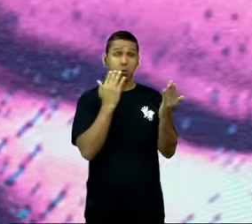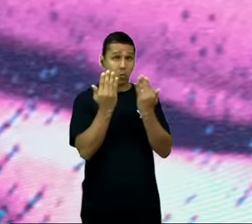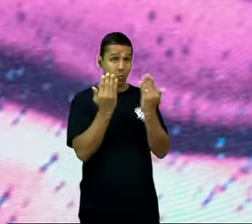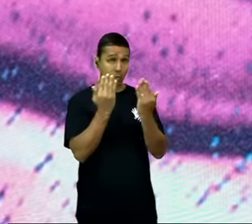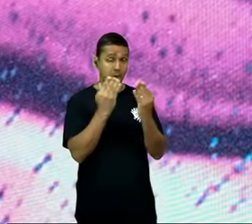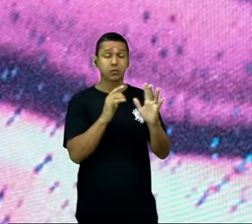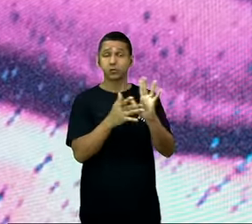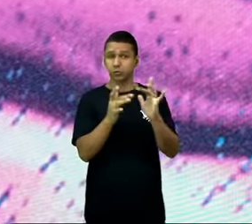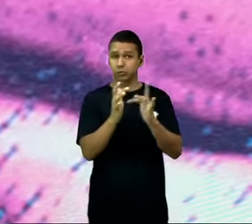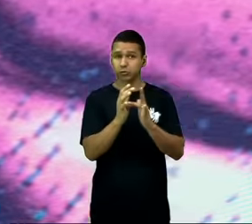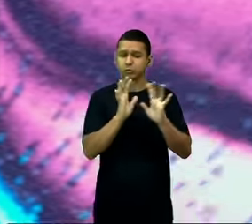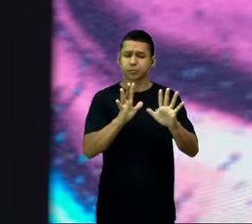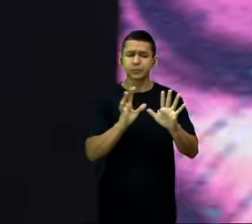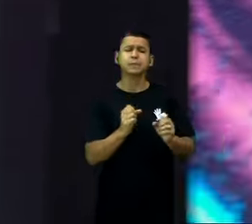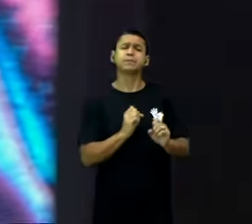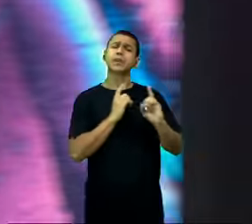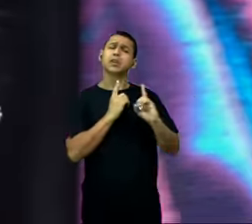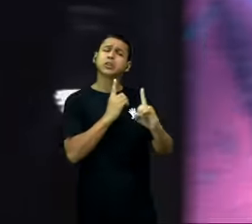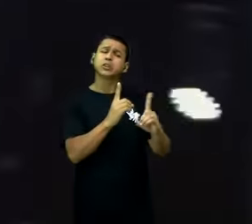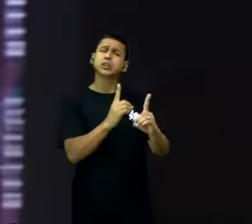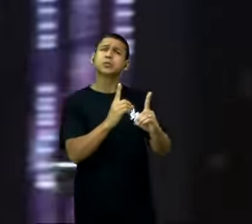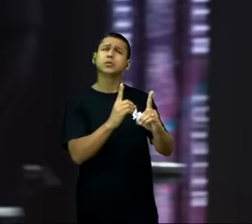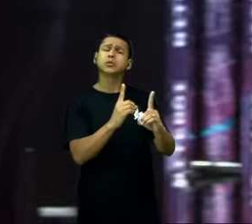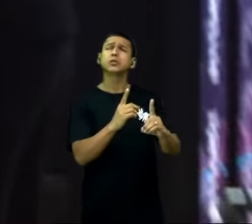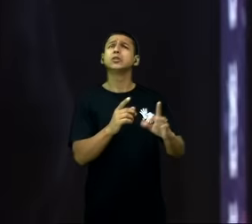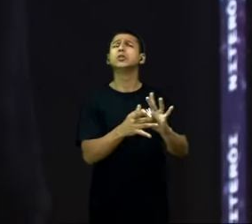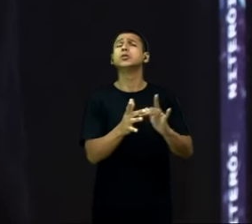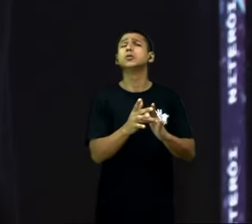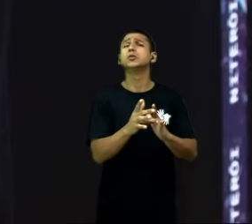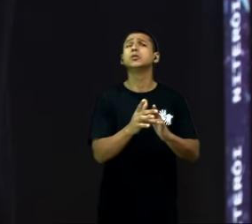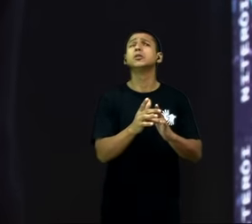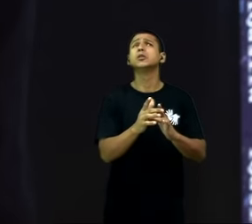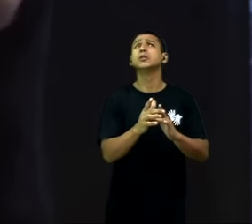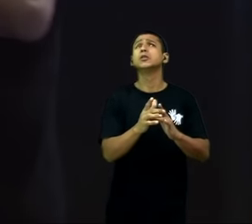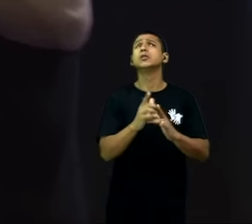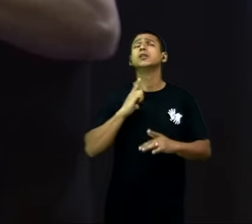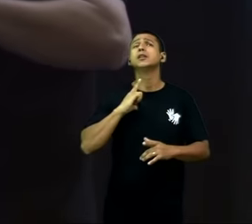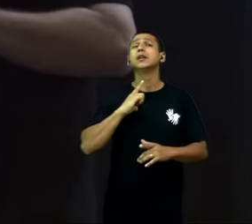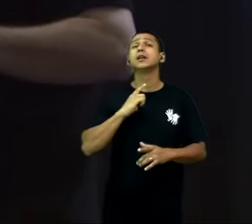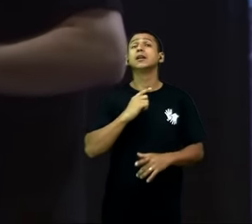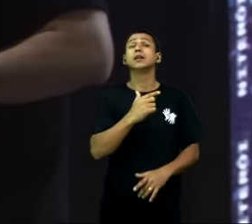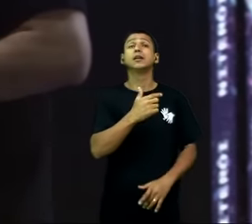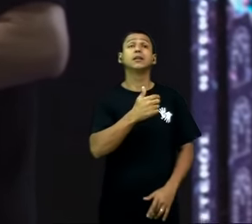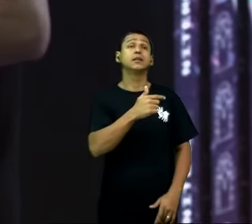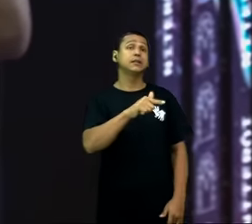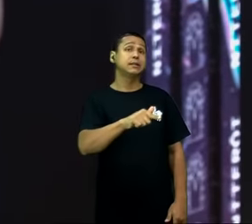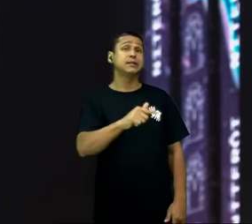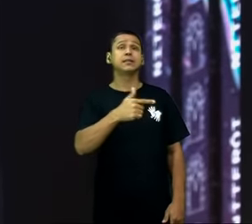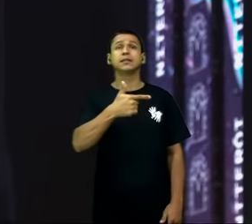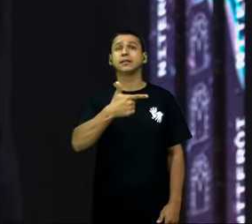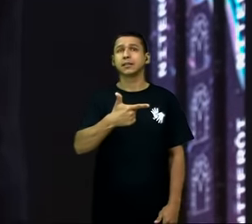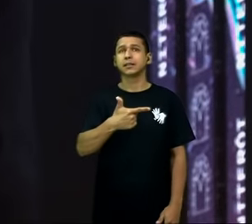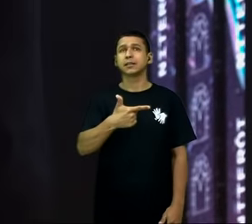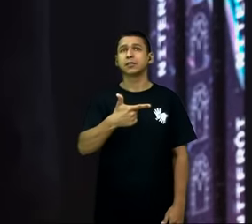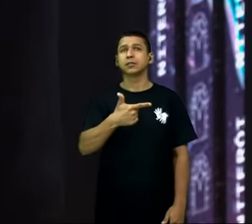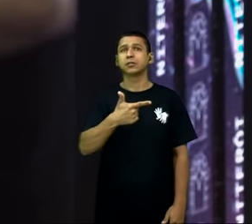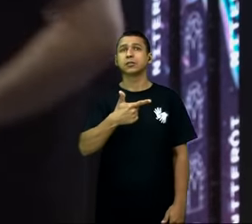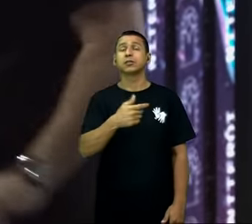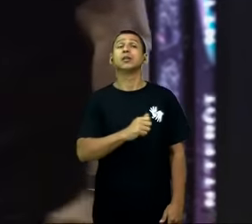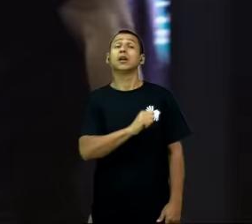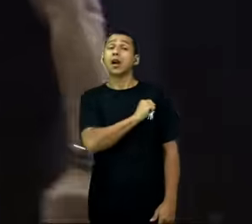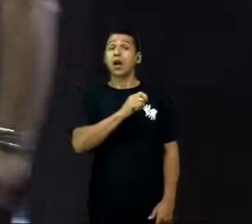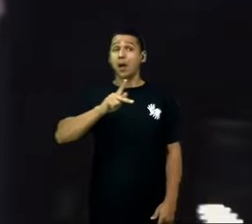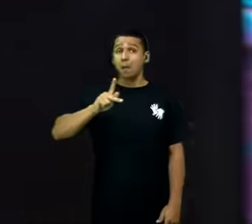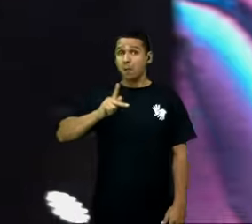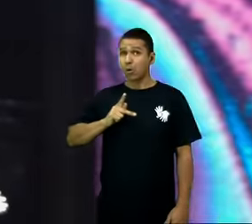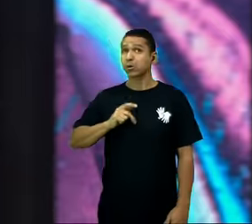seus discípulos. Quantos discípulos Jesus tinha? Não, ele tinha 72. Apóstolo ele tinha